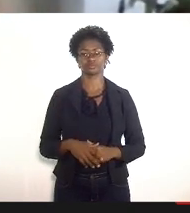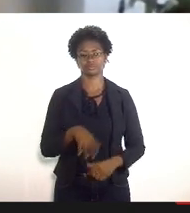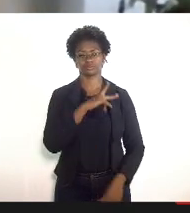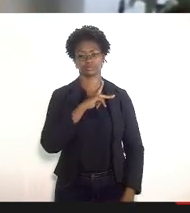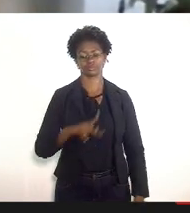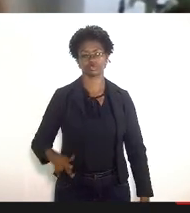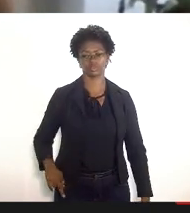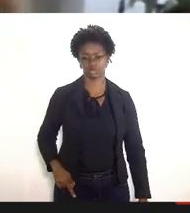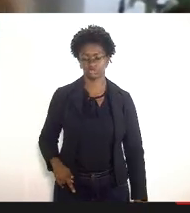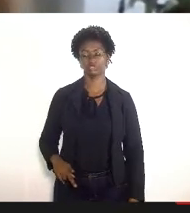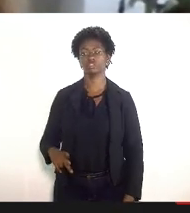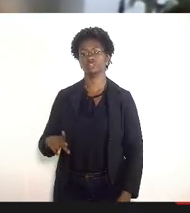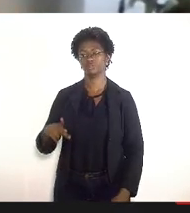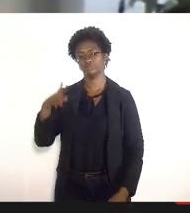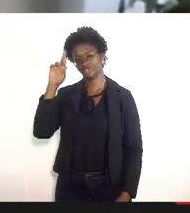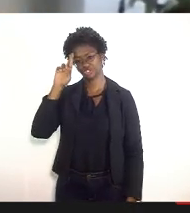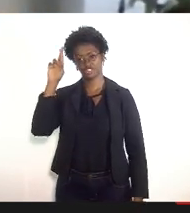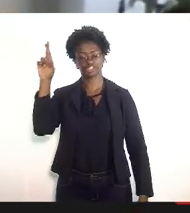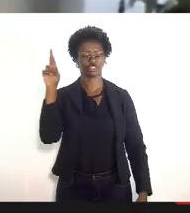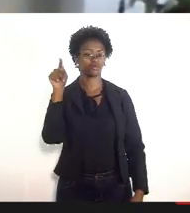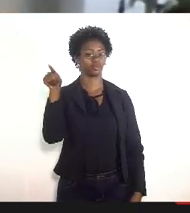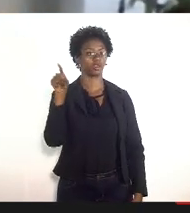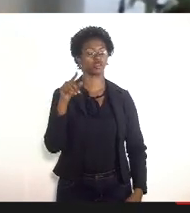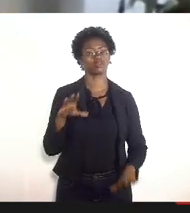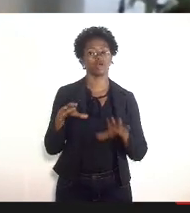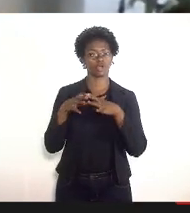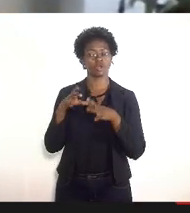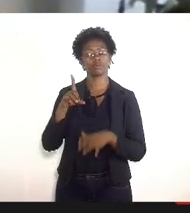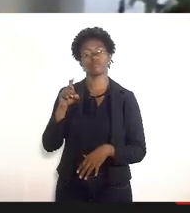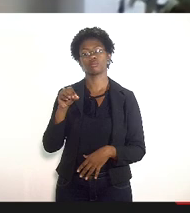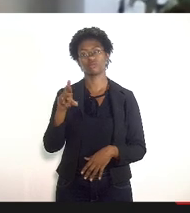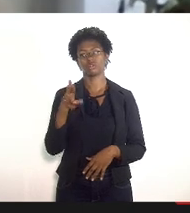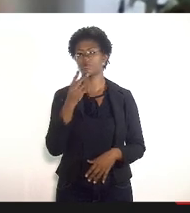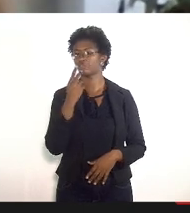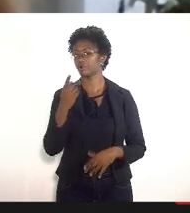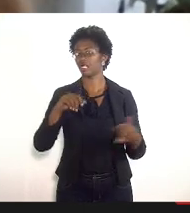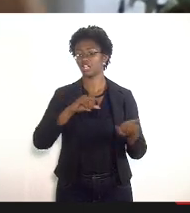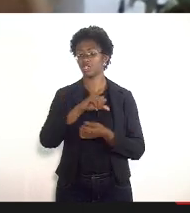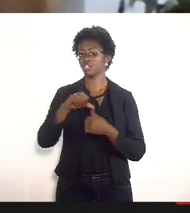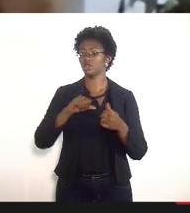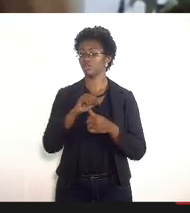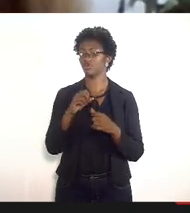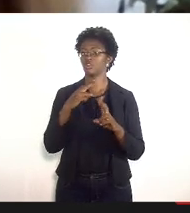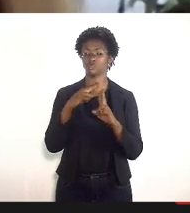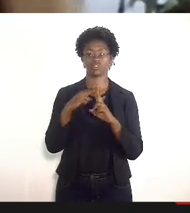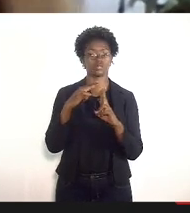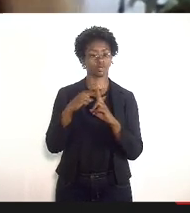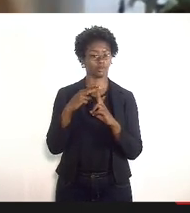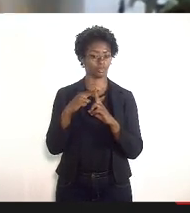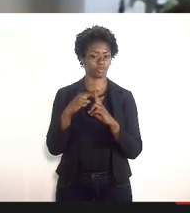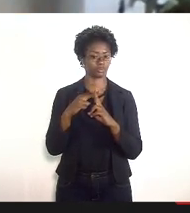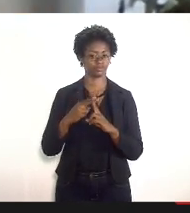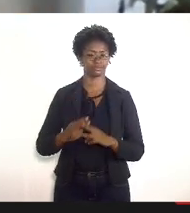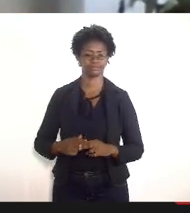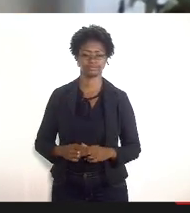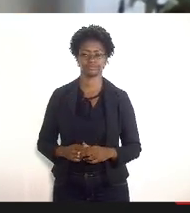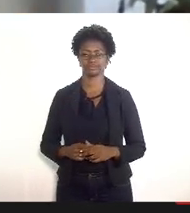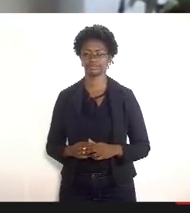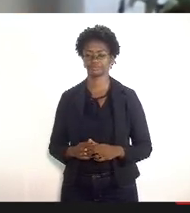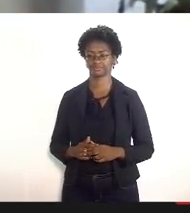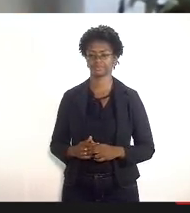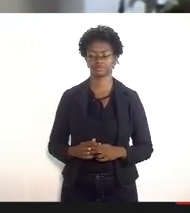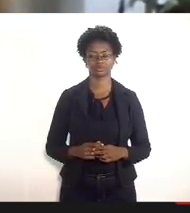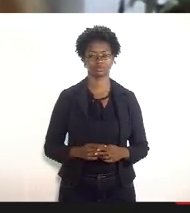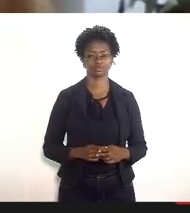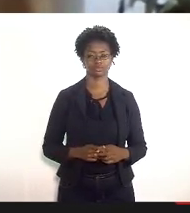da Rede DOR para discutir justamente a reforma do Sistema Único de Saúde.